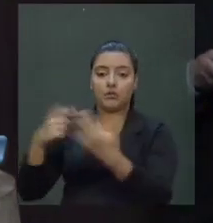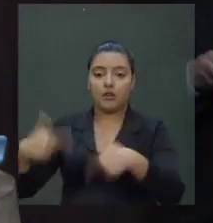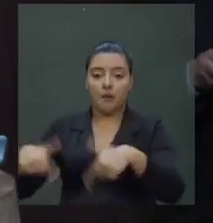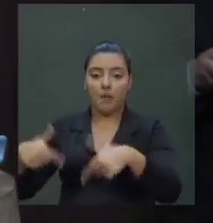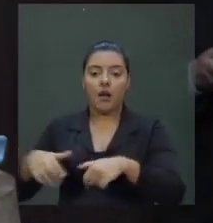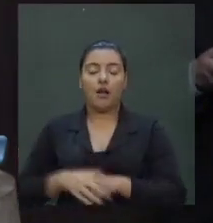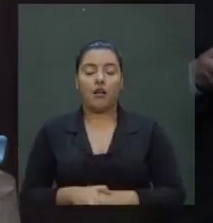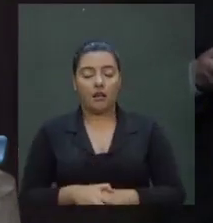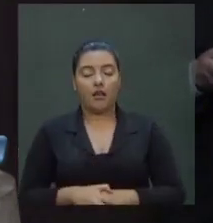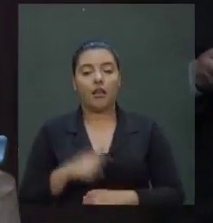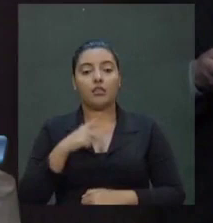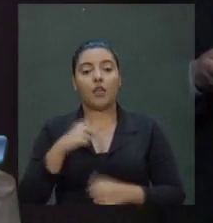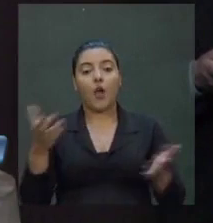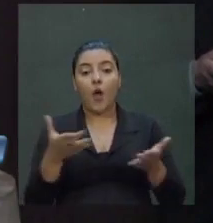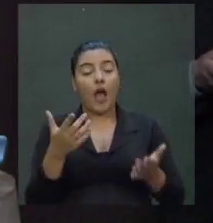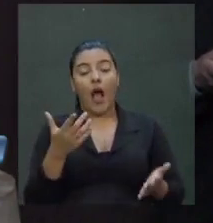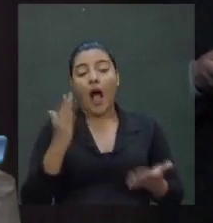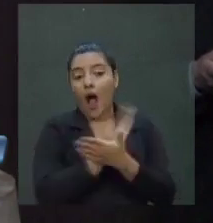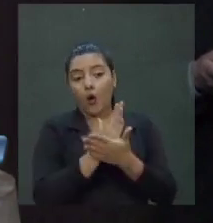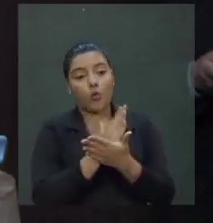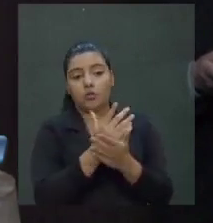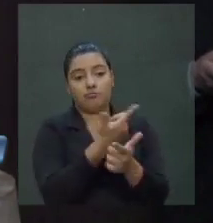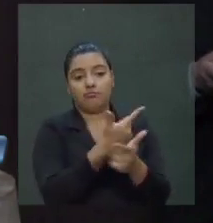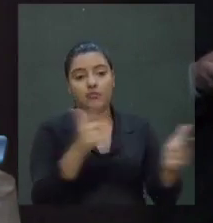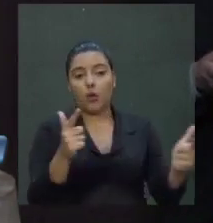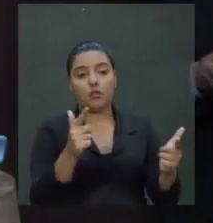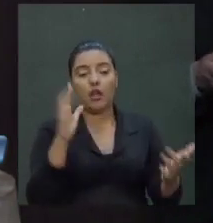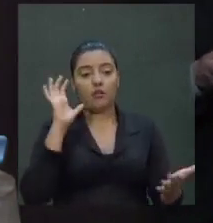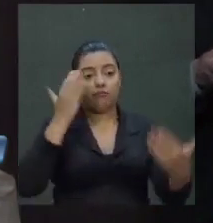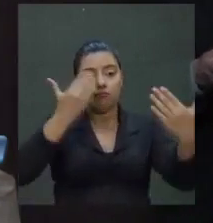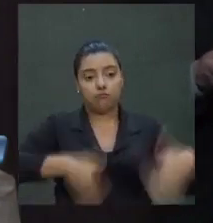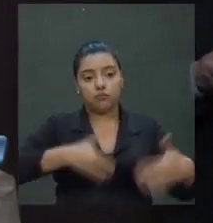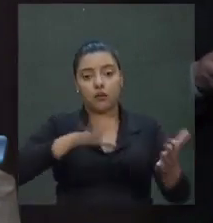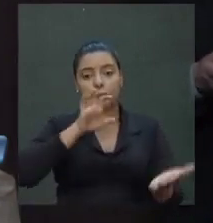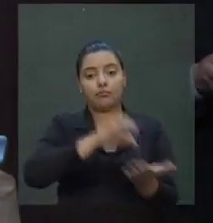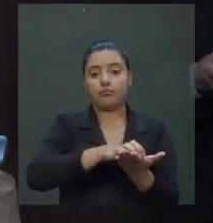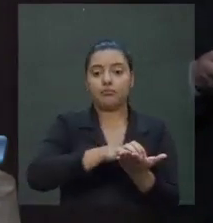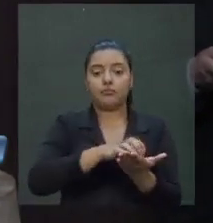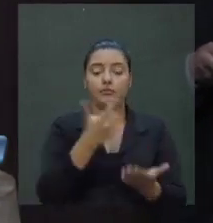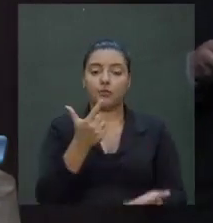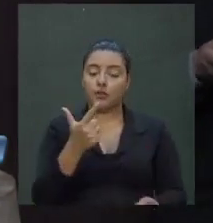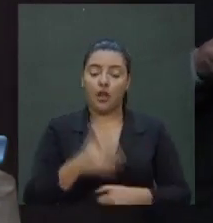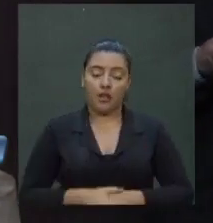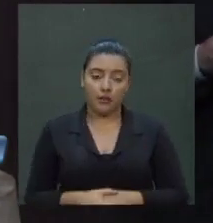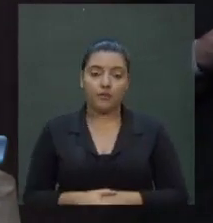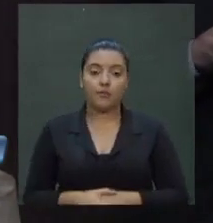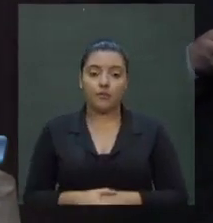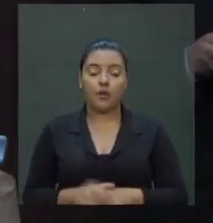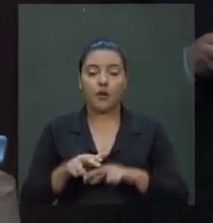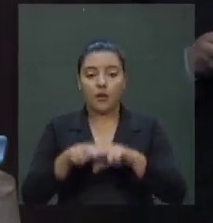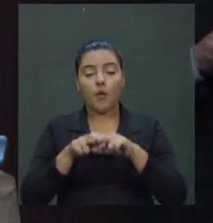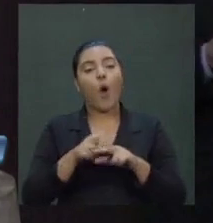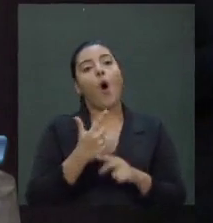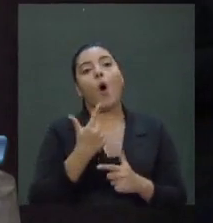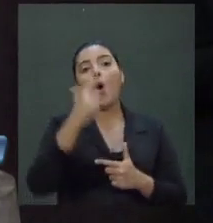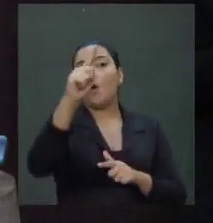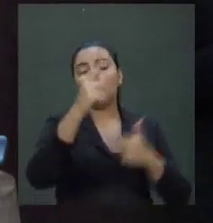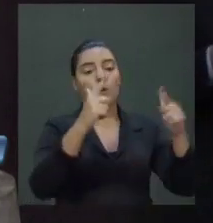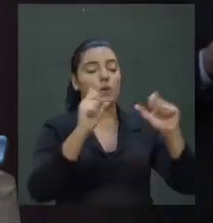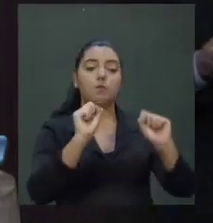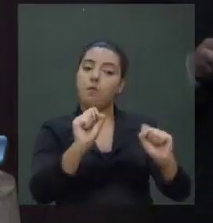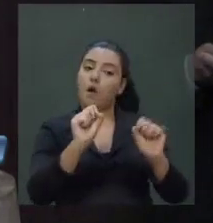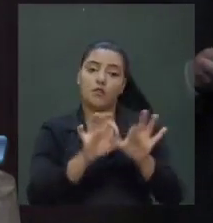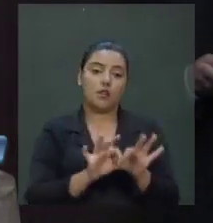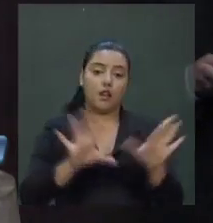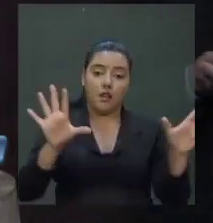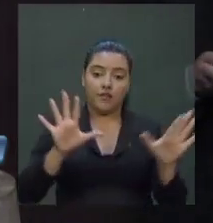Há situações onde não há servidores efetivos, em todas as varas. Nessas situações, se poderia nomear outro que não o